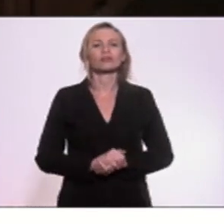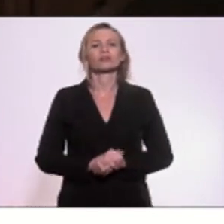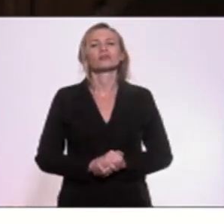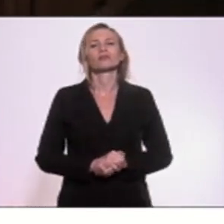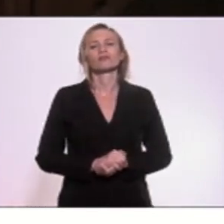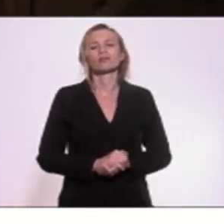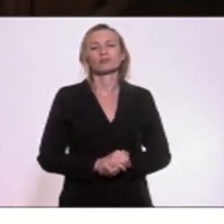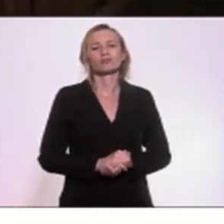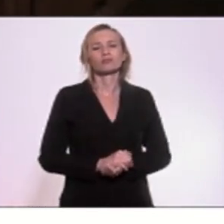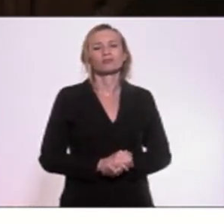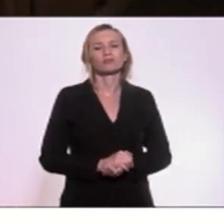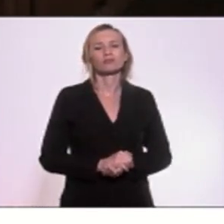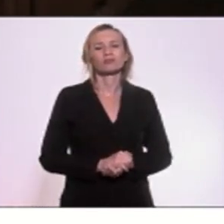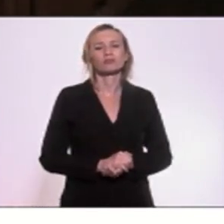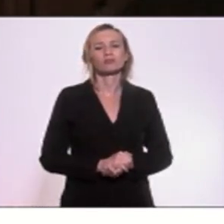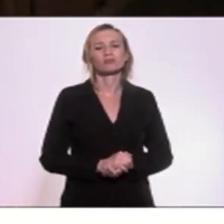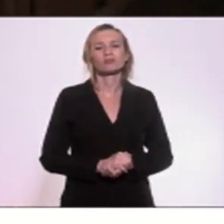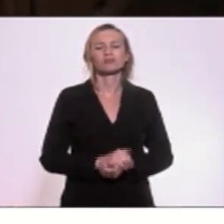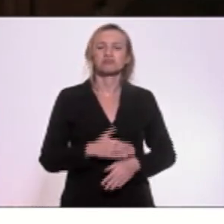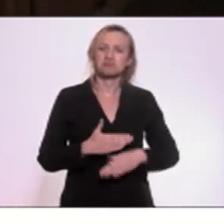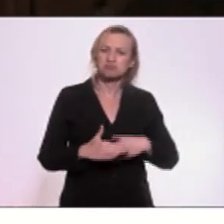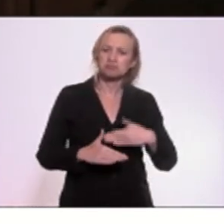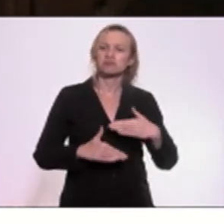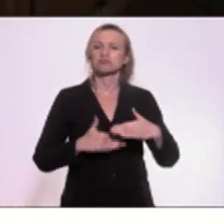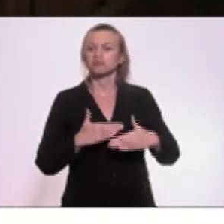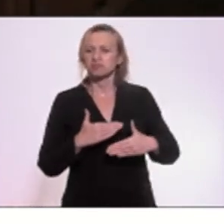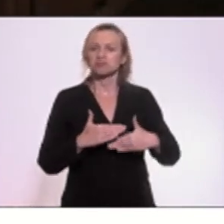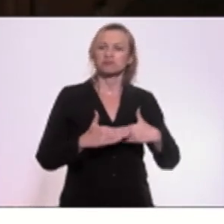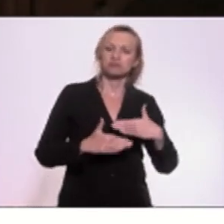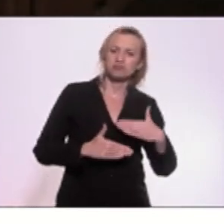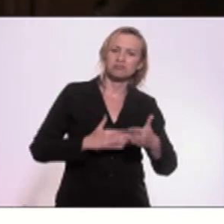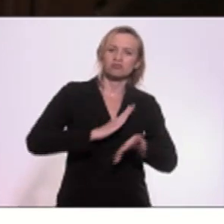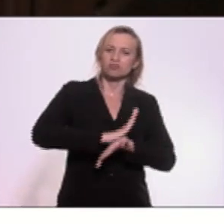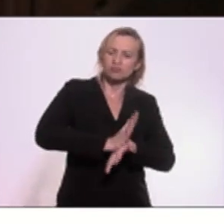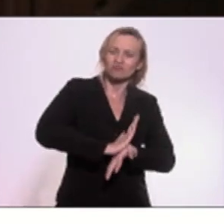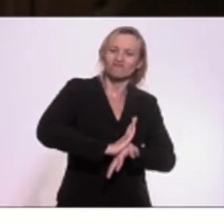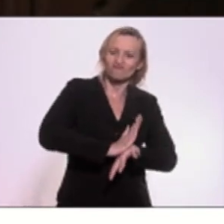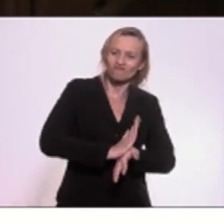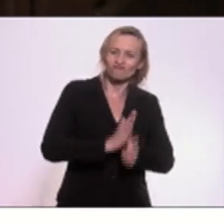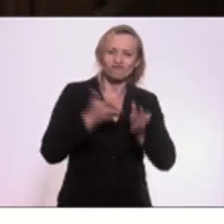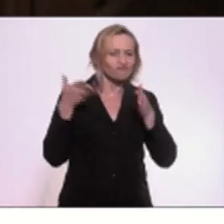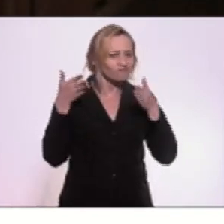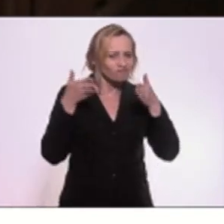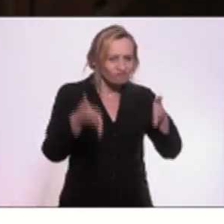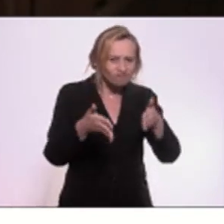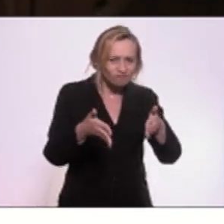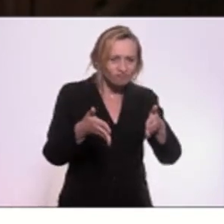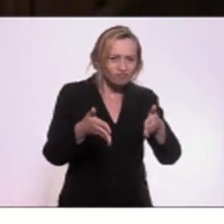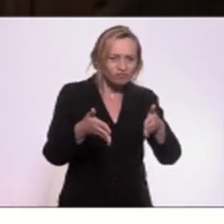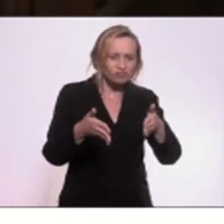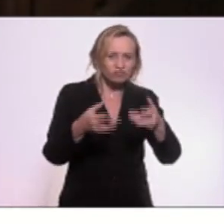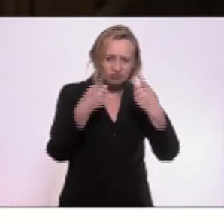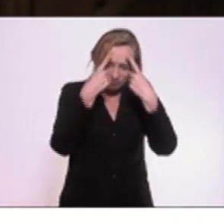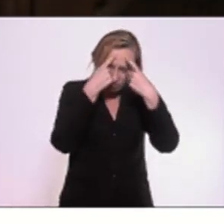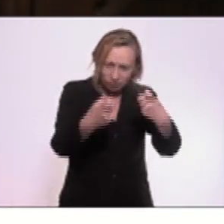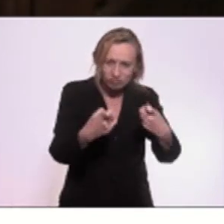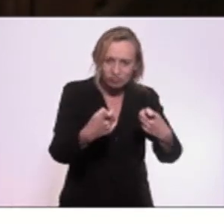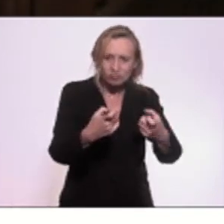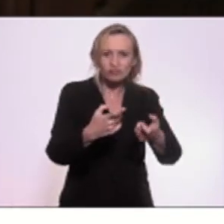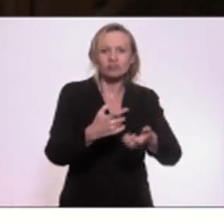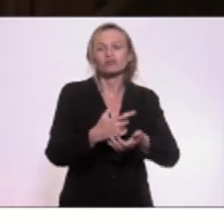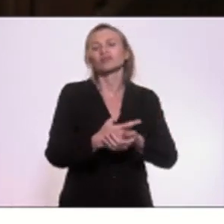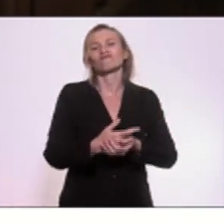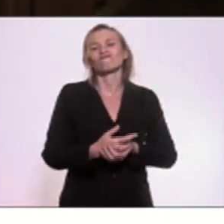preocupações essas voltadas para esse processo de destruição focado de forma violenta e com